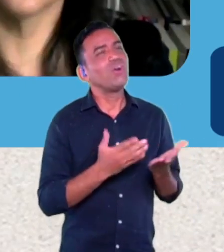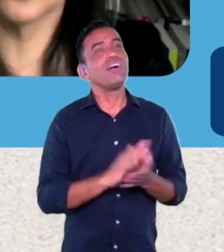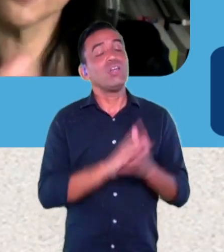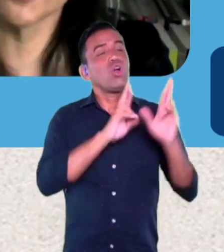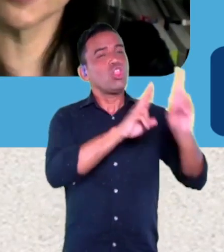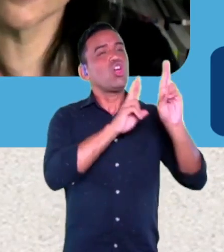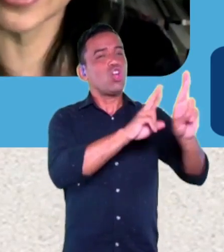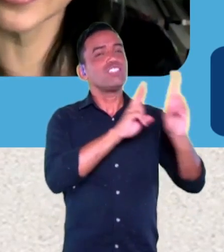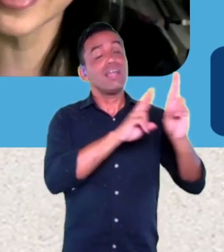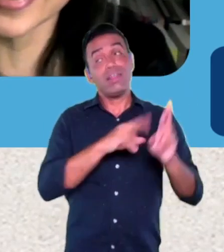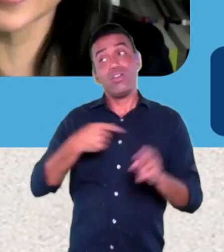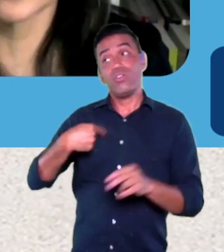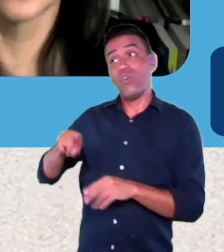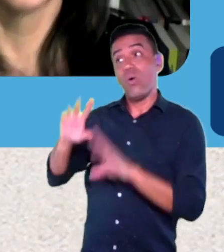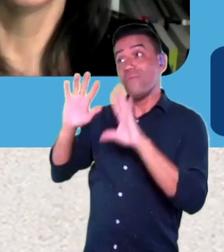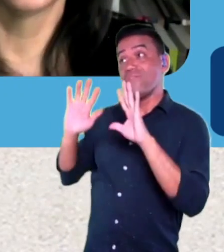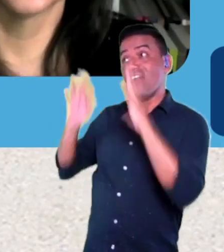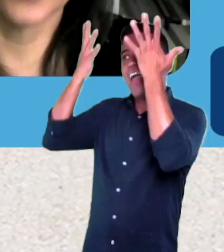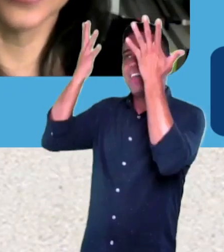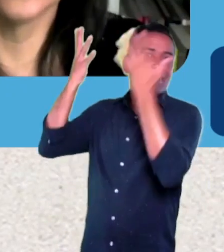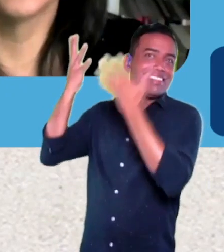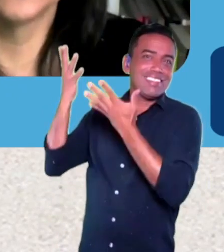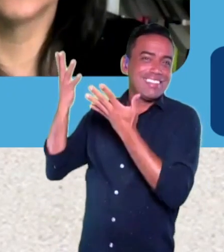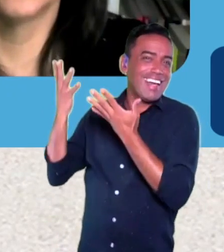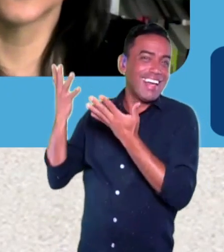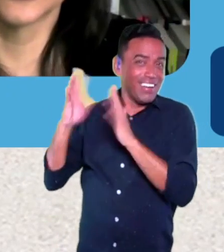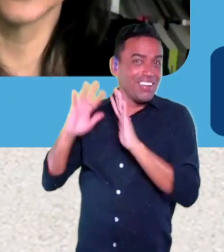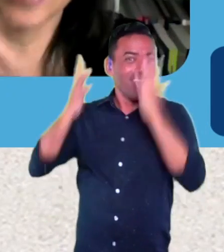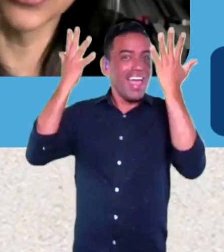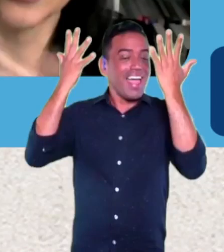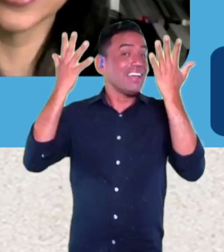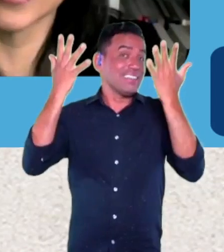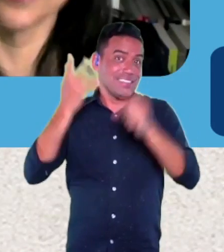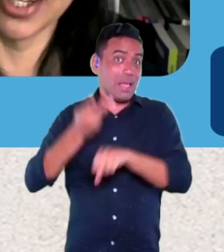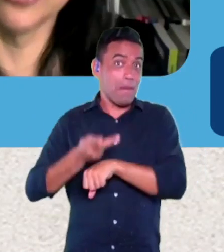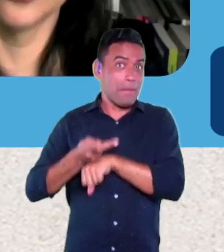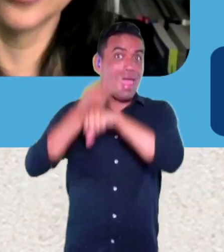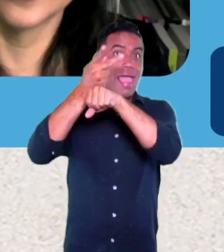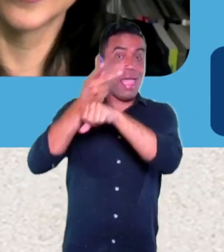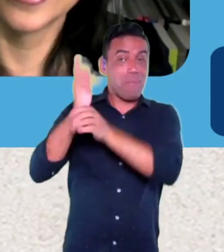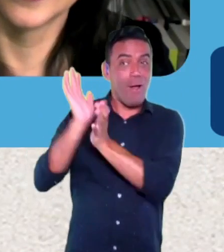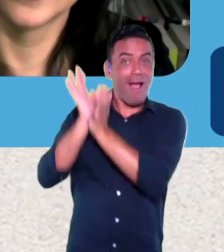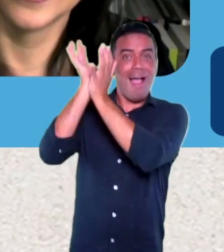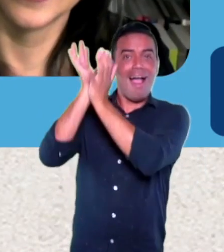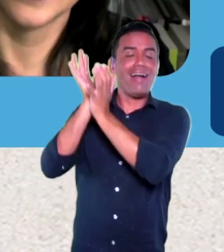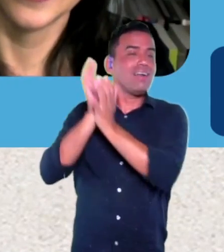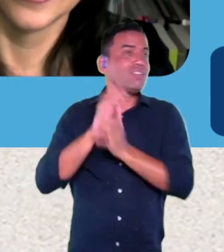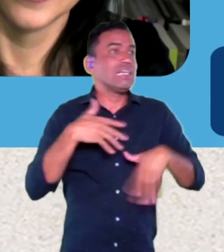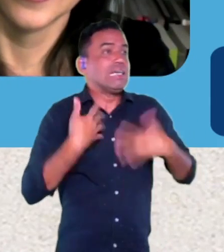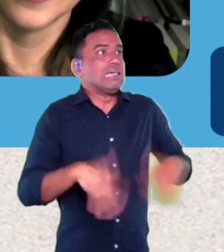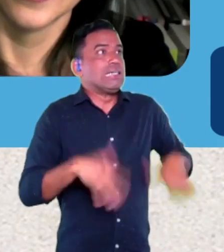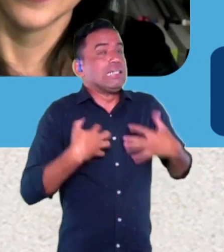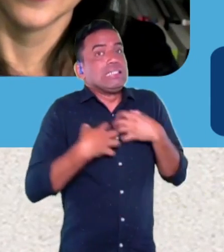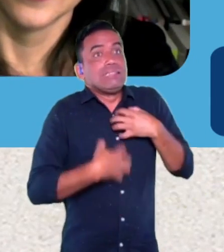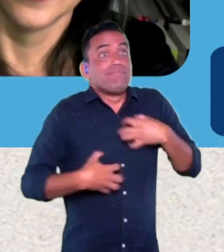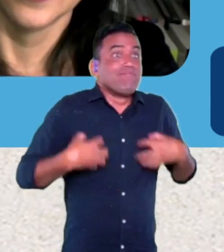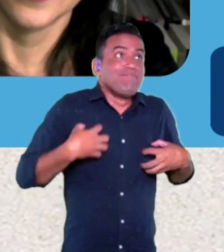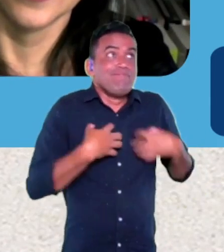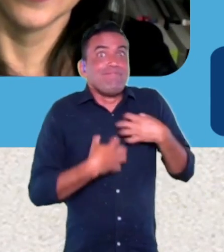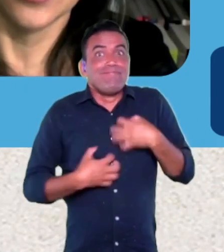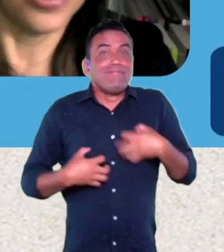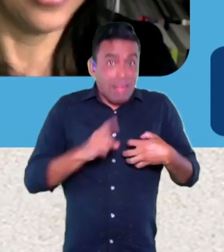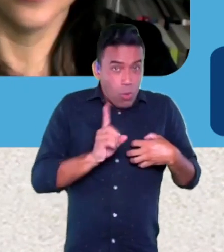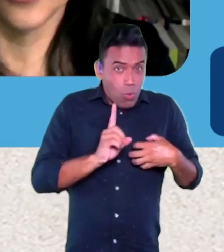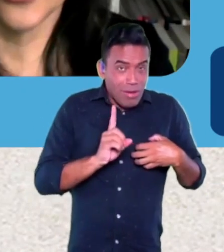para você. tô indo para uma festa. Se eu sair com a Você estatueta. sempre vai assim, não fica aquela expectativa demais,